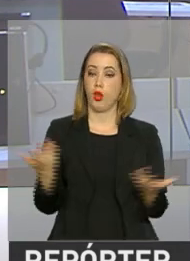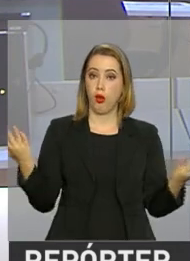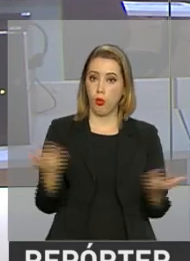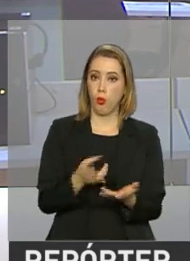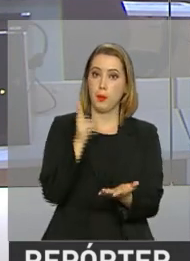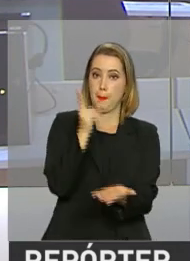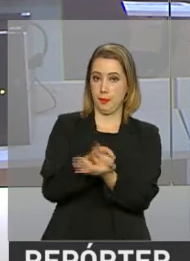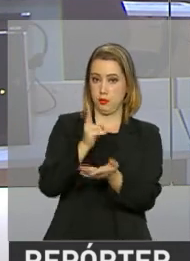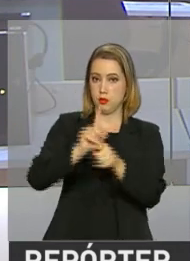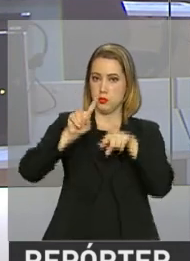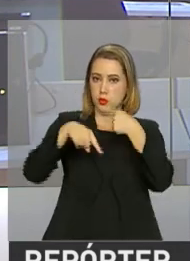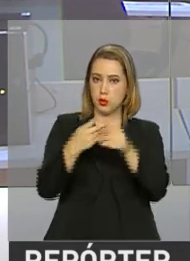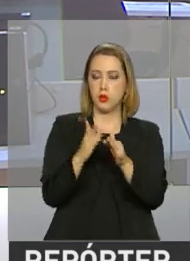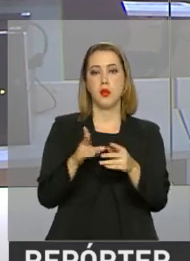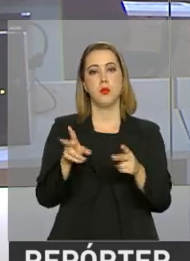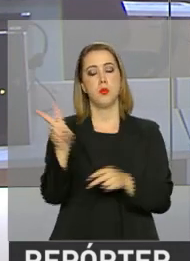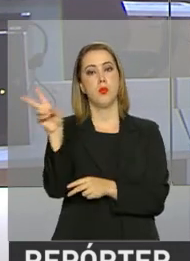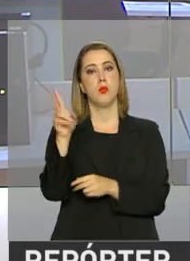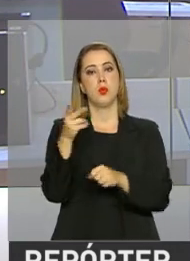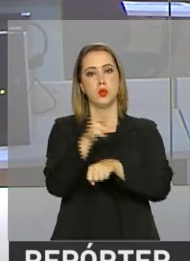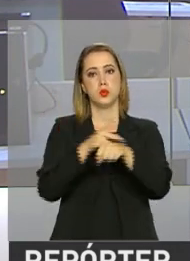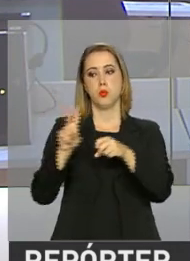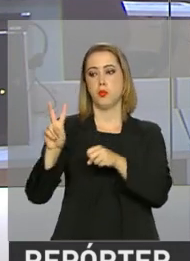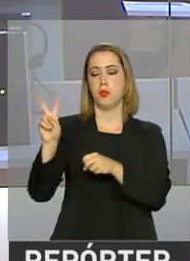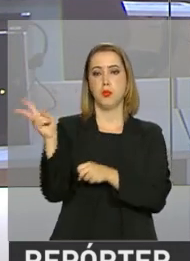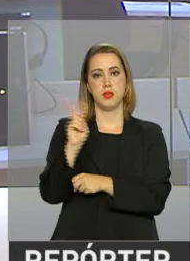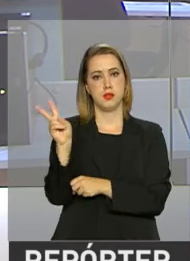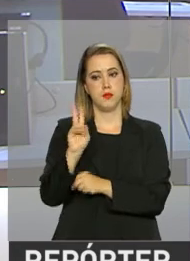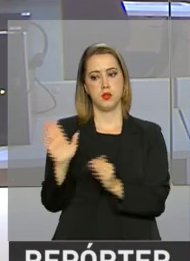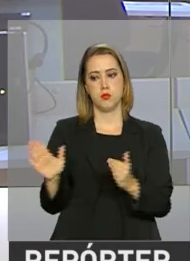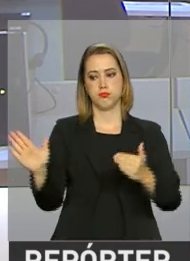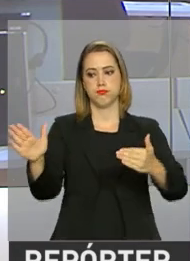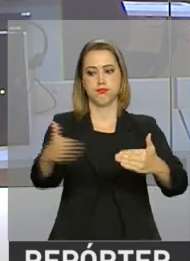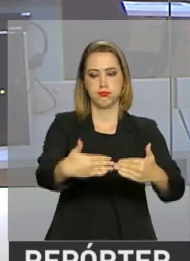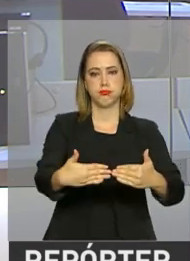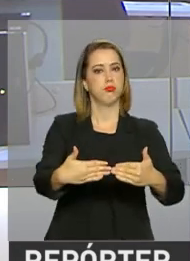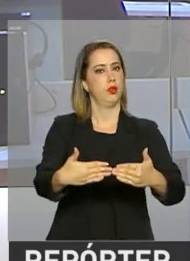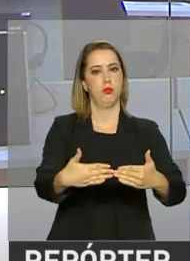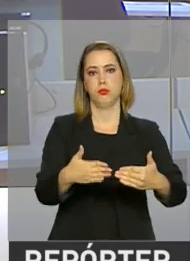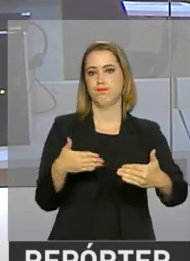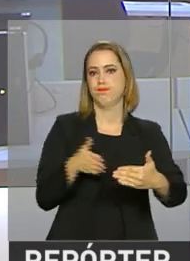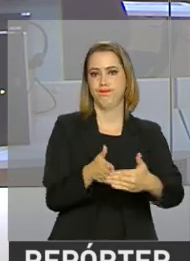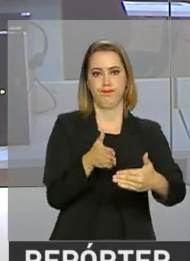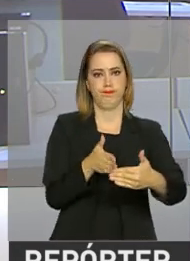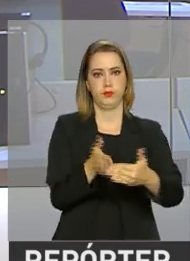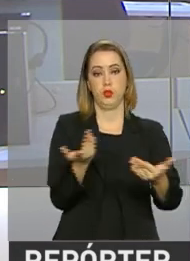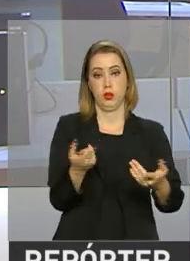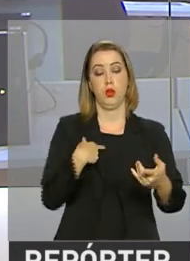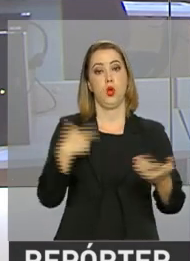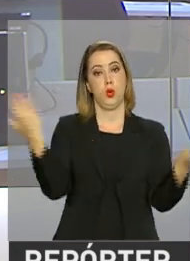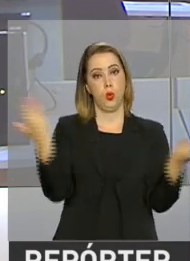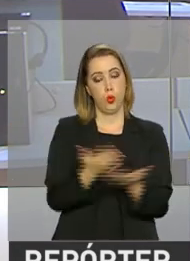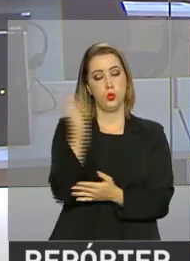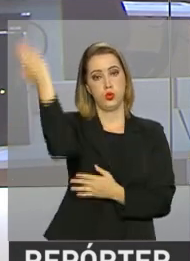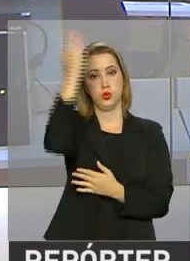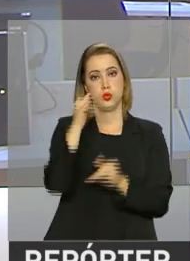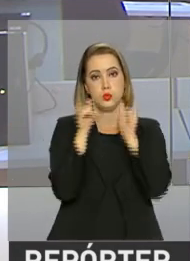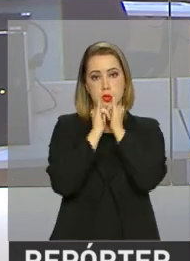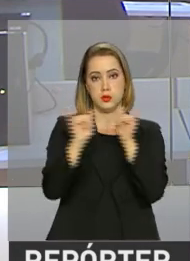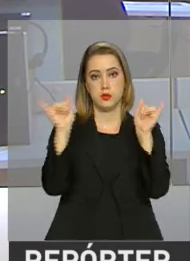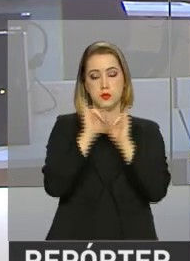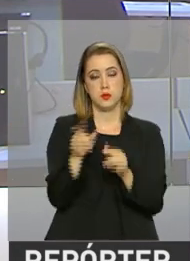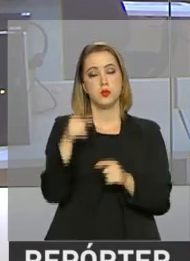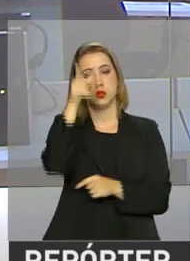ter anunciado o fechamento das fronteiras com o brasil e com a colômbia 8 amarante garantiu hoje que os brasileiros que estão no país